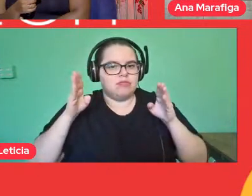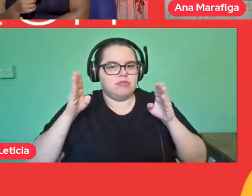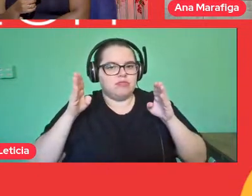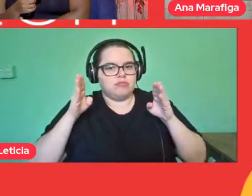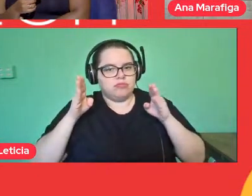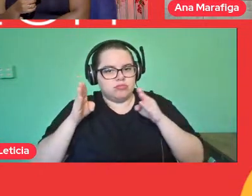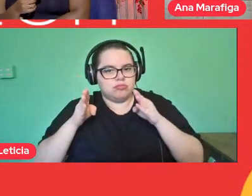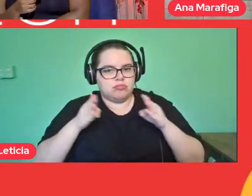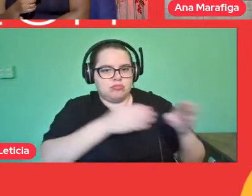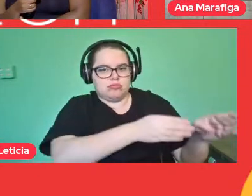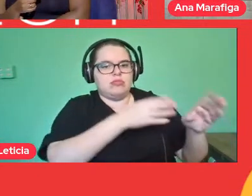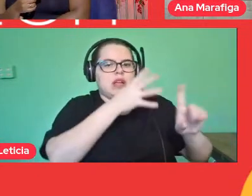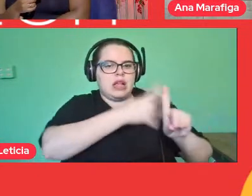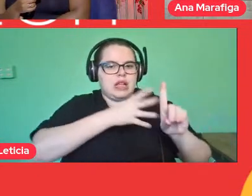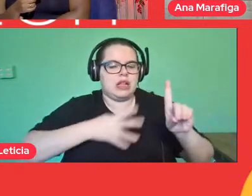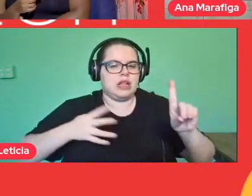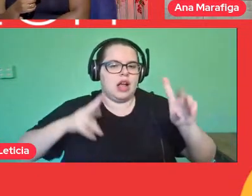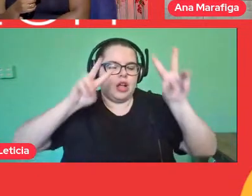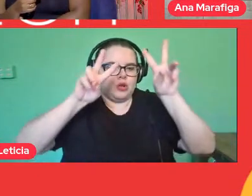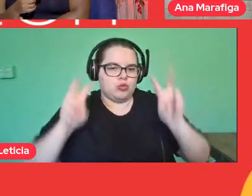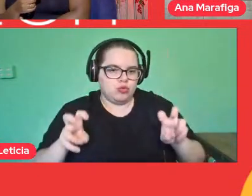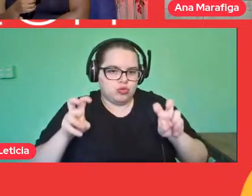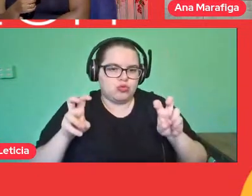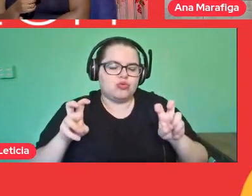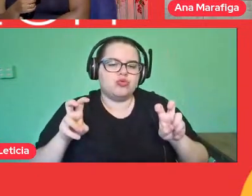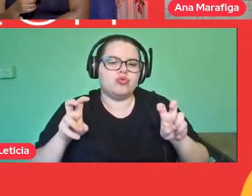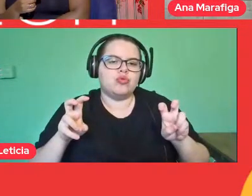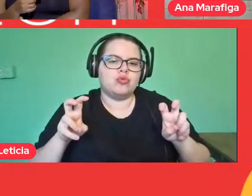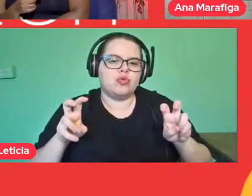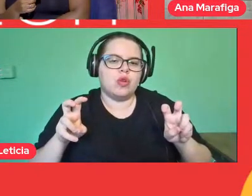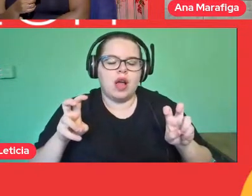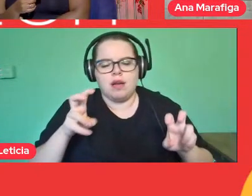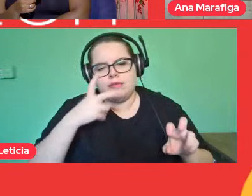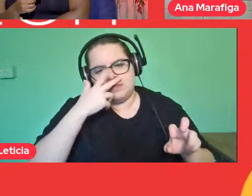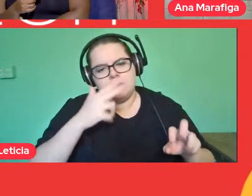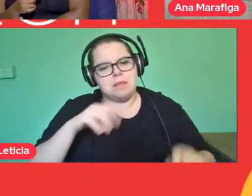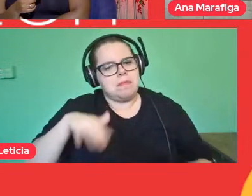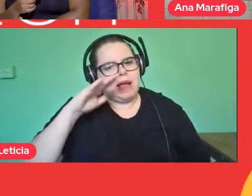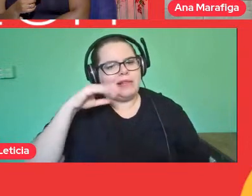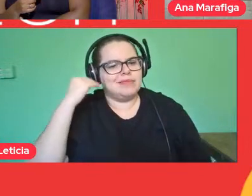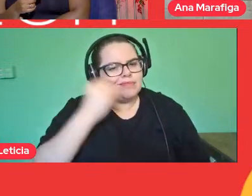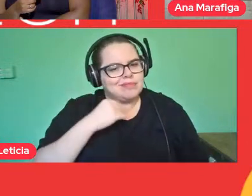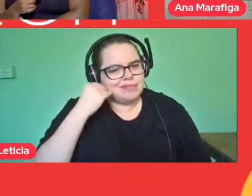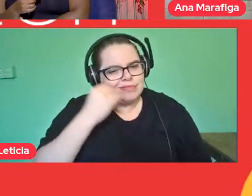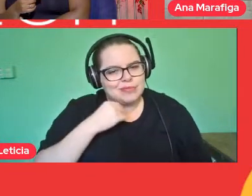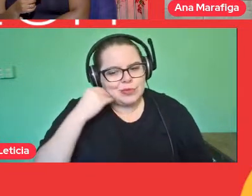assuntos da comunidade LGBTQIA+. E foi, acho que foi uma das experiências mais